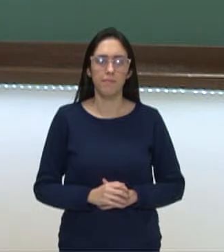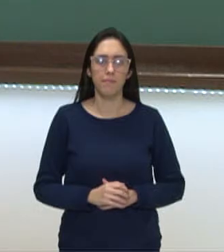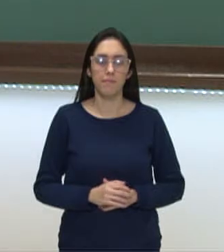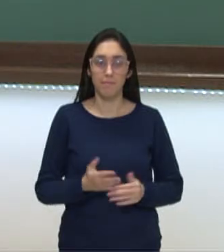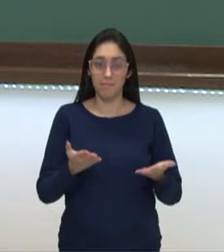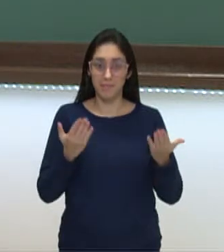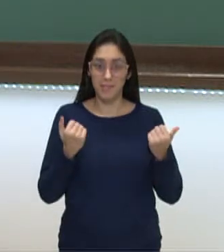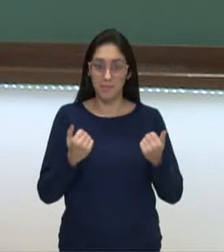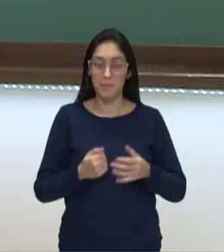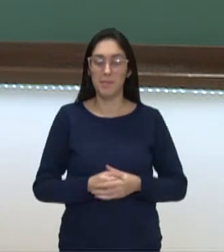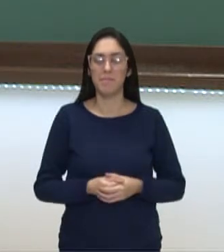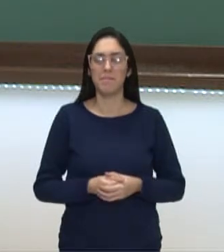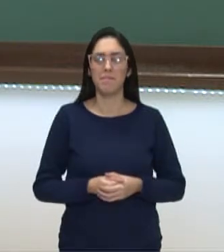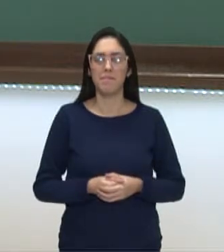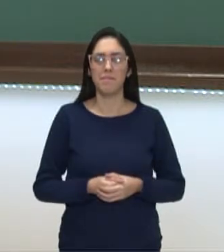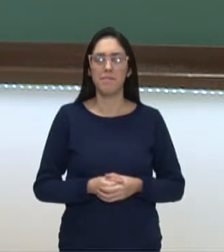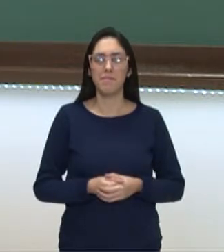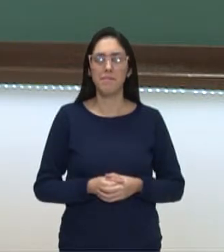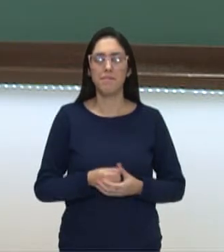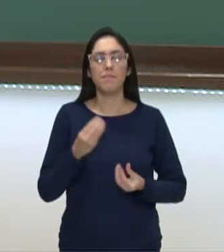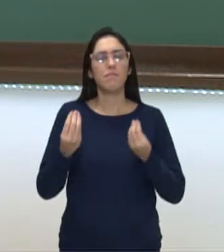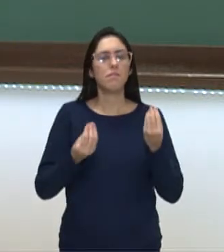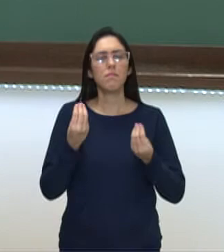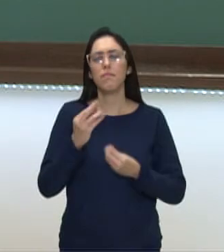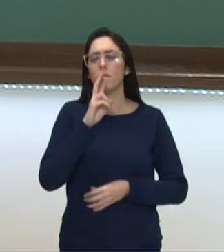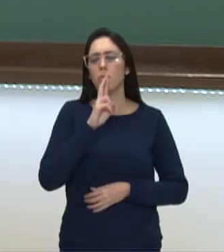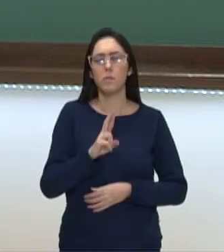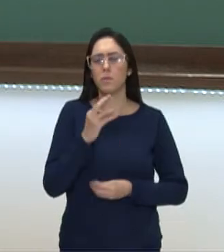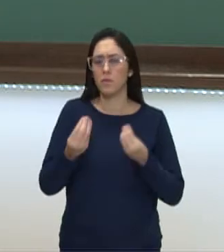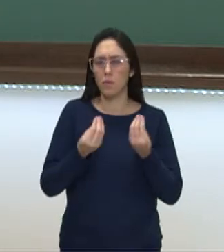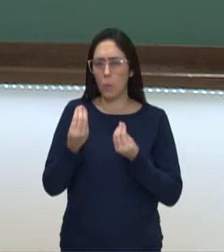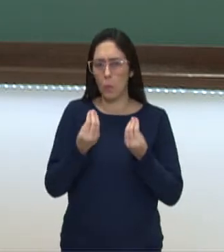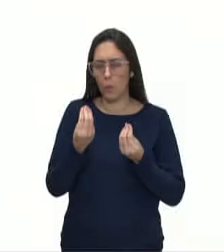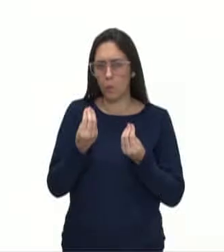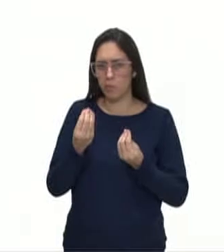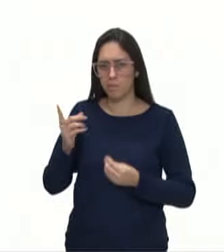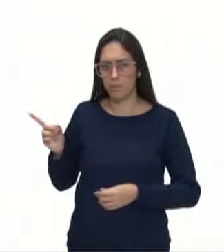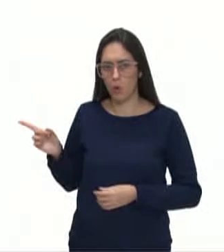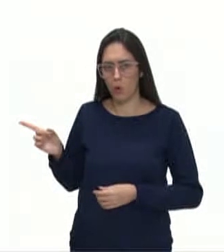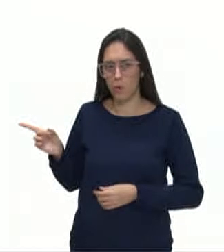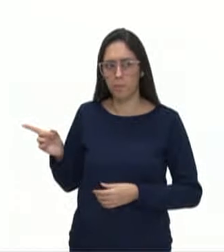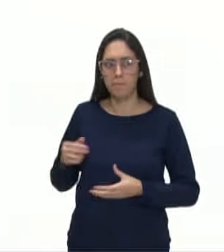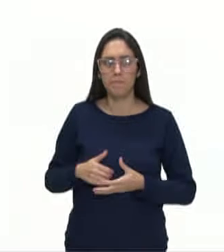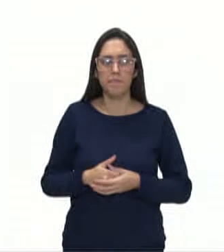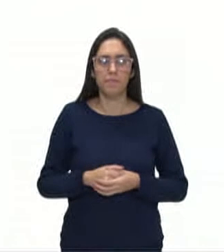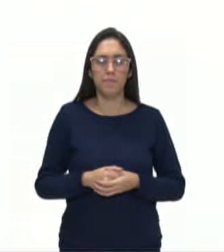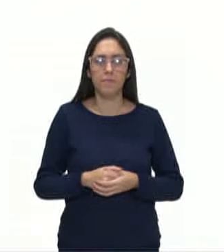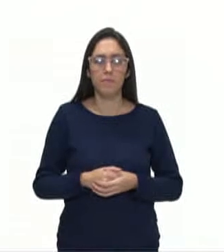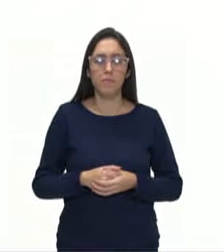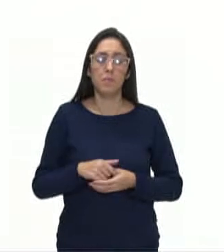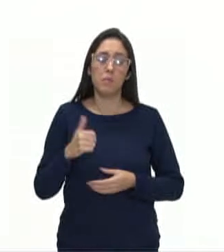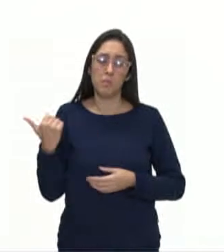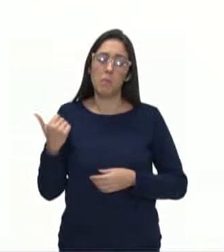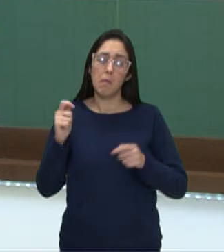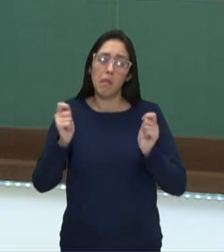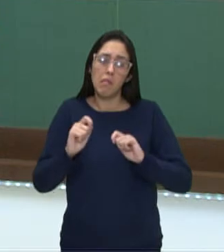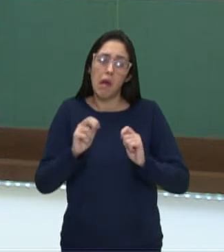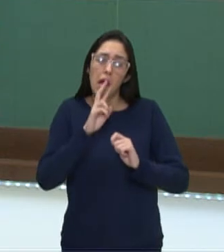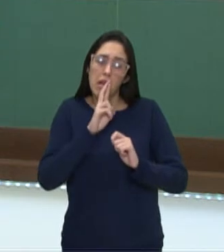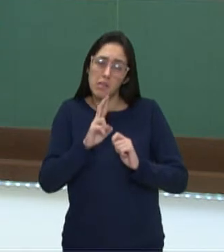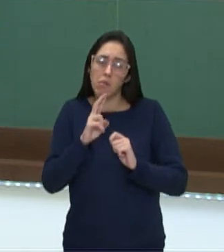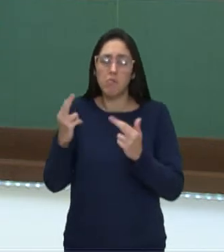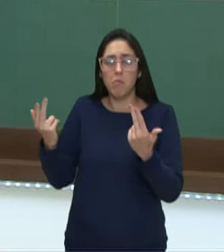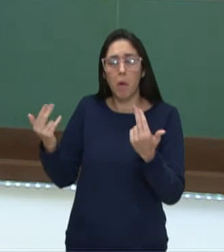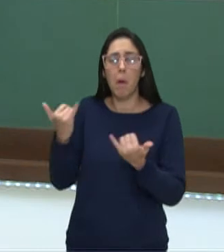Vamos lá então, gente. Possível resposta, tá? Ó, lembrando que é uma possível resposta. O professor está dando